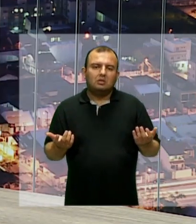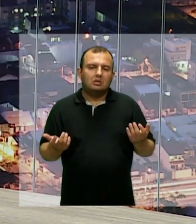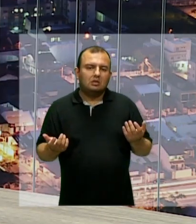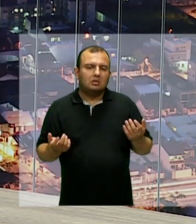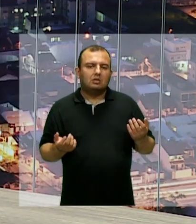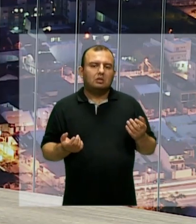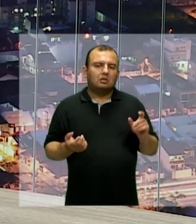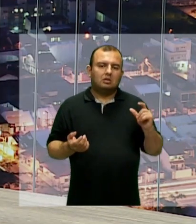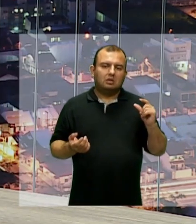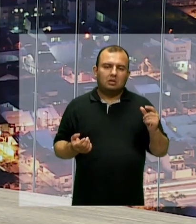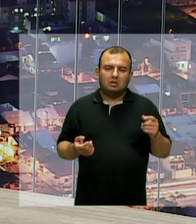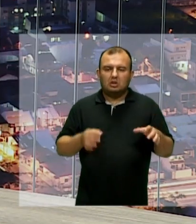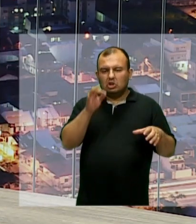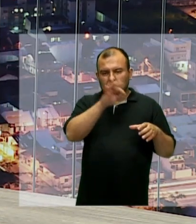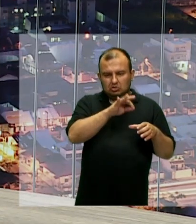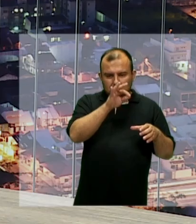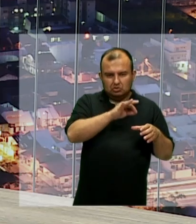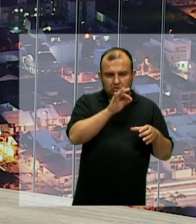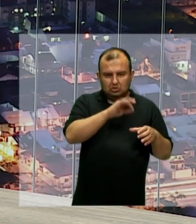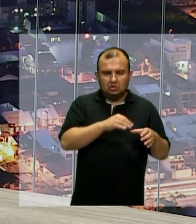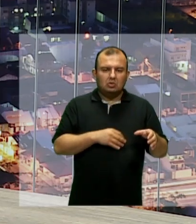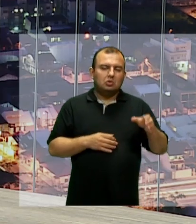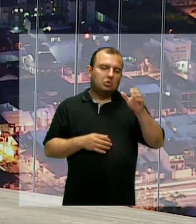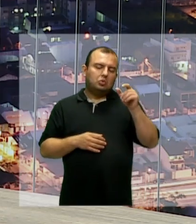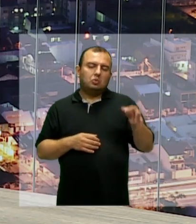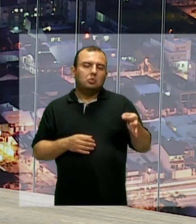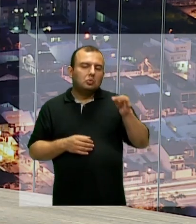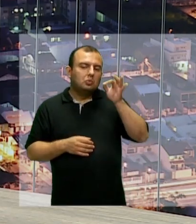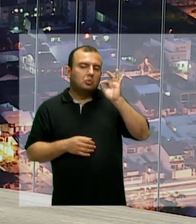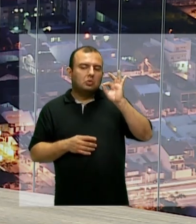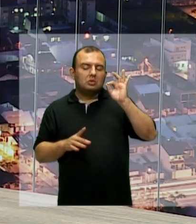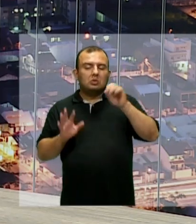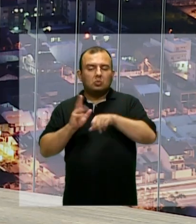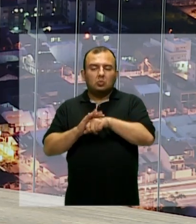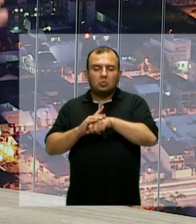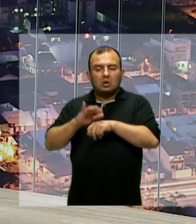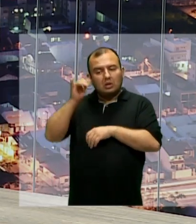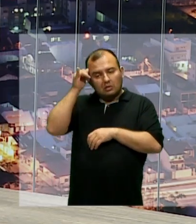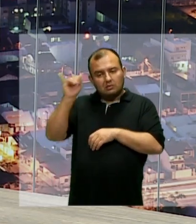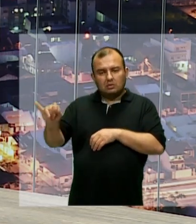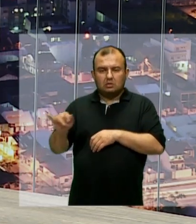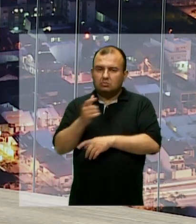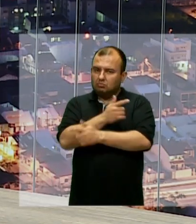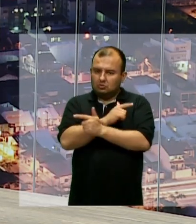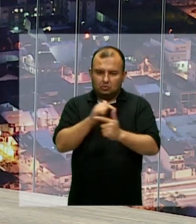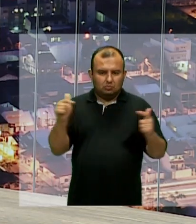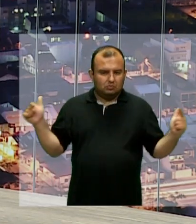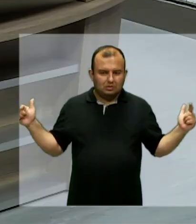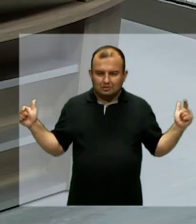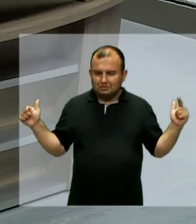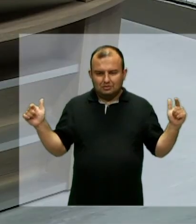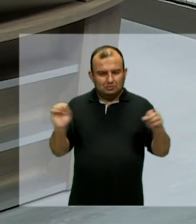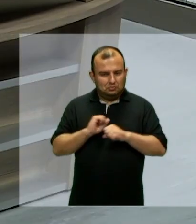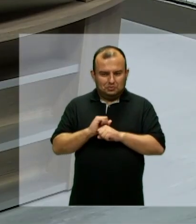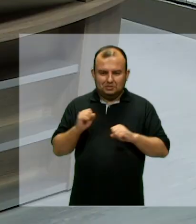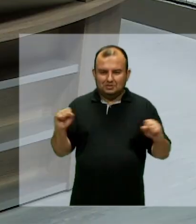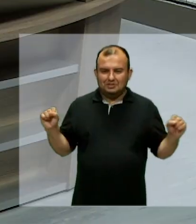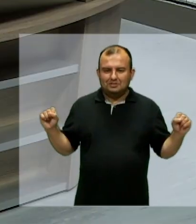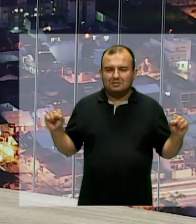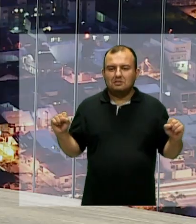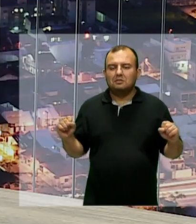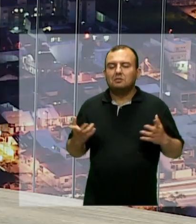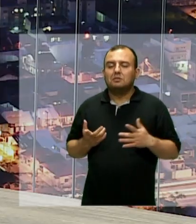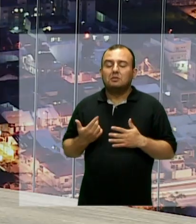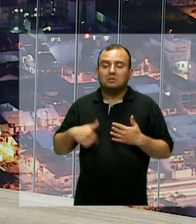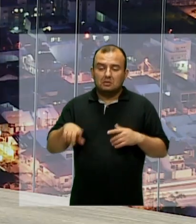Tome esse chazinho que você não vai ter tal doença. Isso não existe, tá, gente? Então, a gente tem